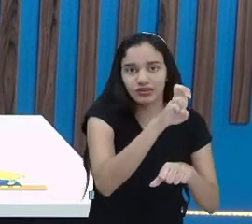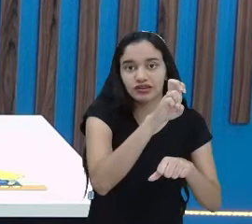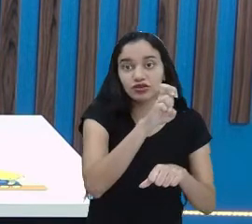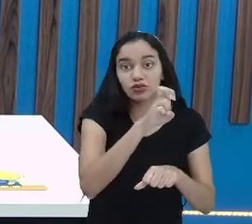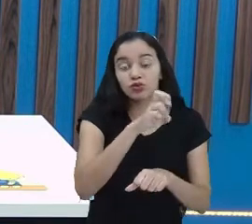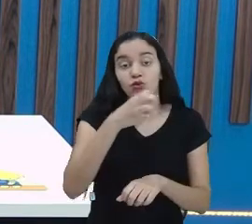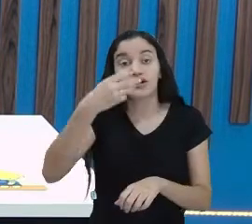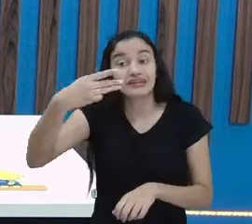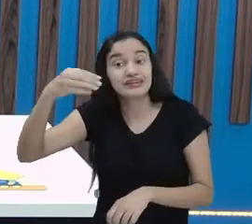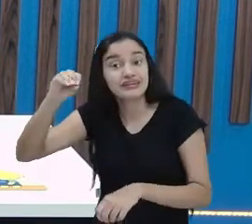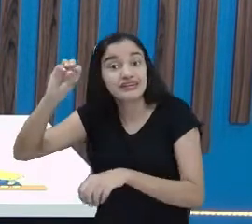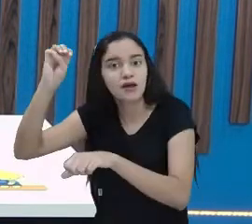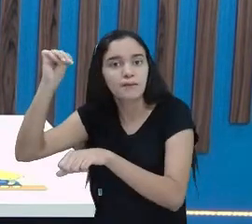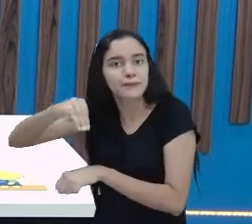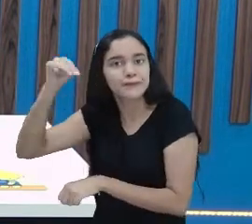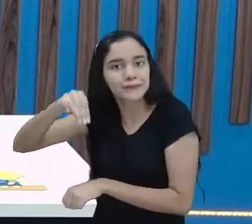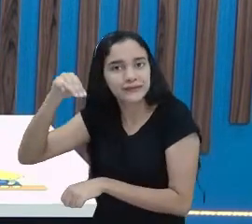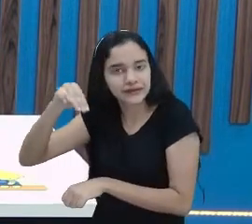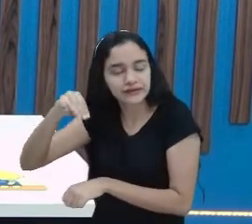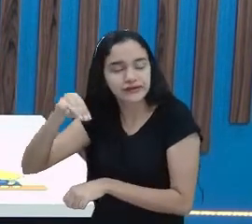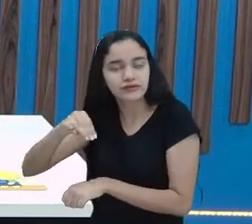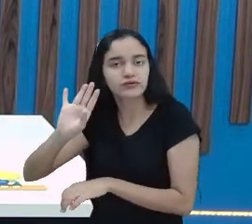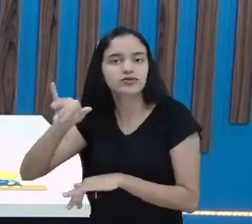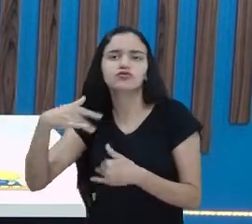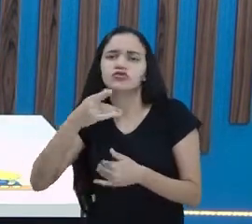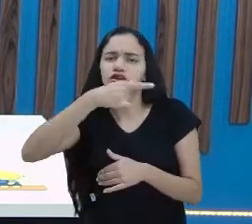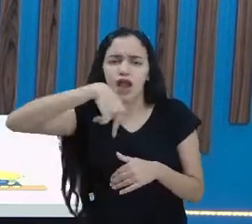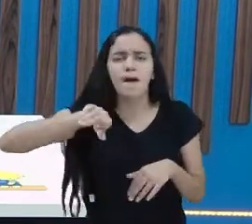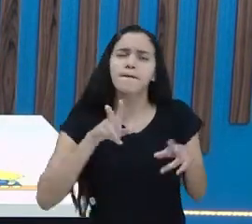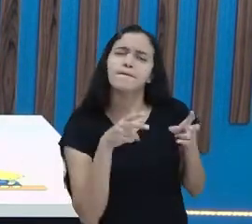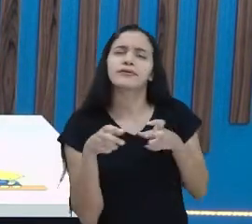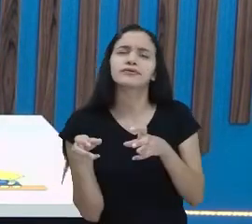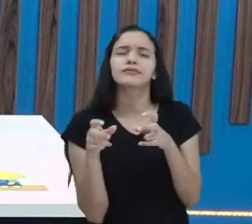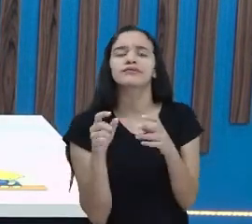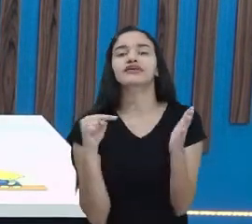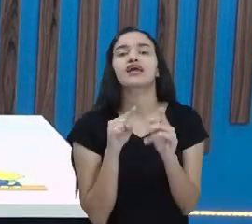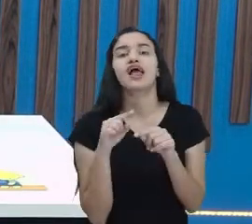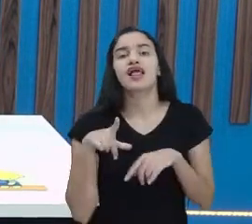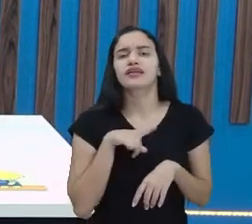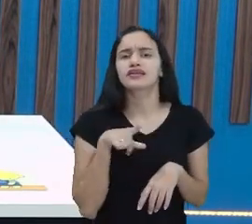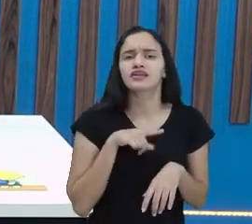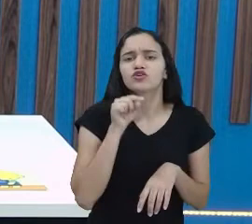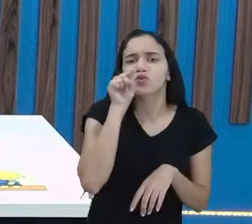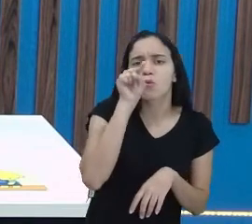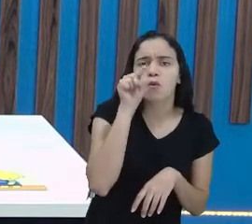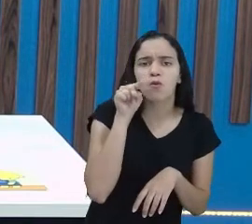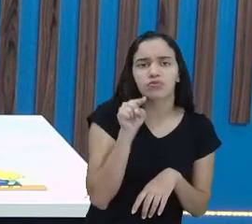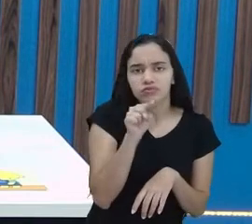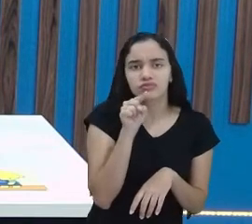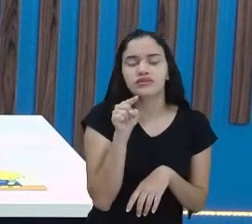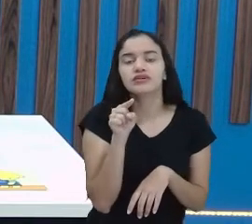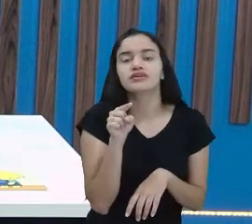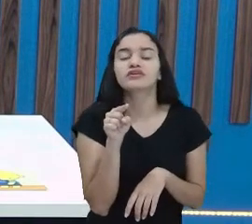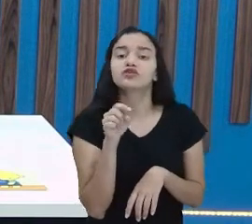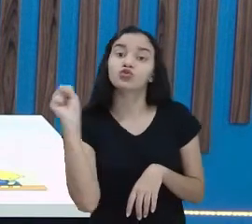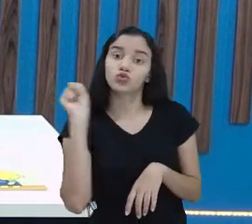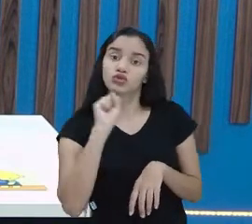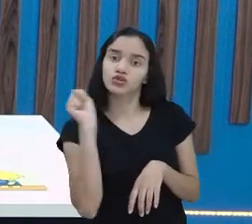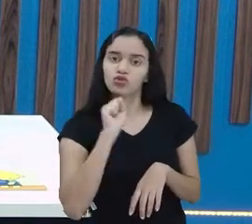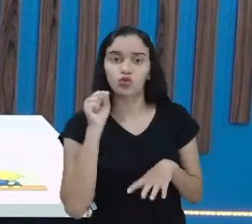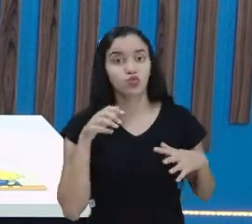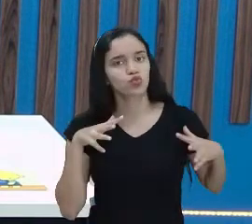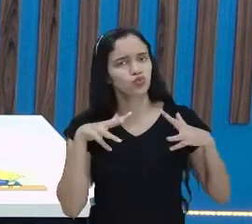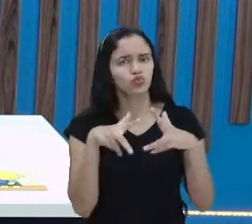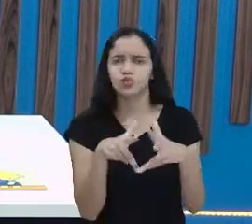ó. Pode reparar no relógio digital que você vê os pontinhos e para você saber que ele conta os segundos, porque não são todos